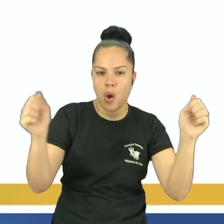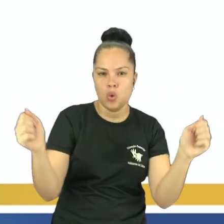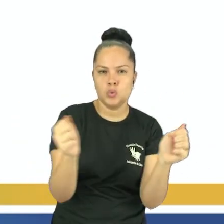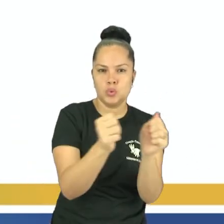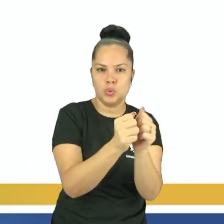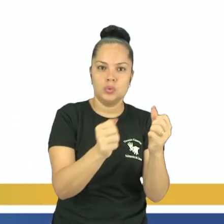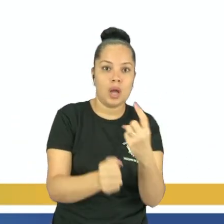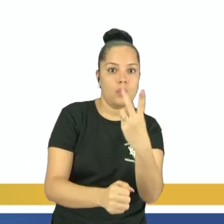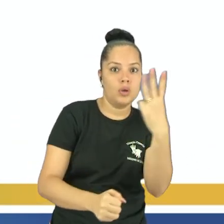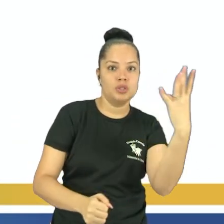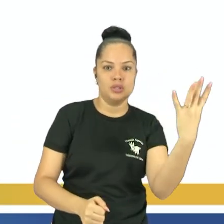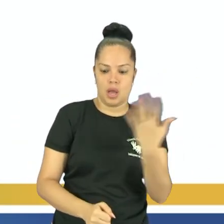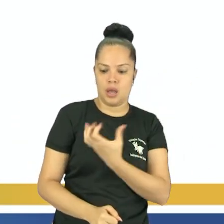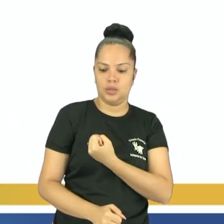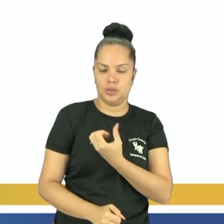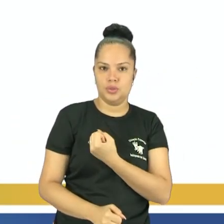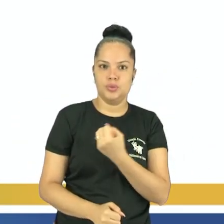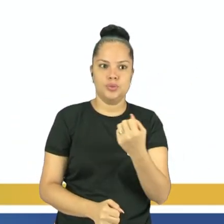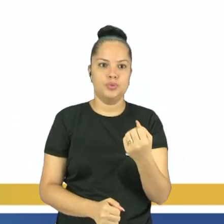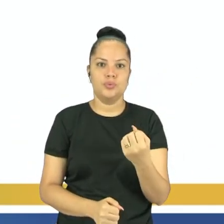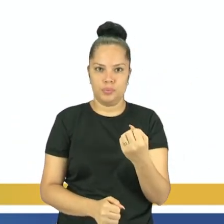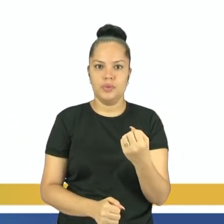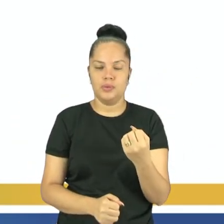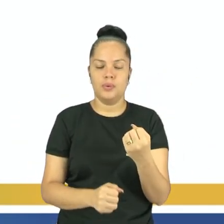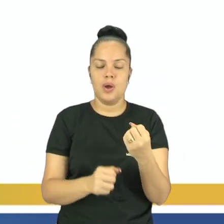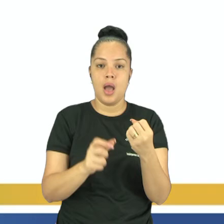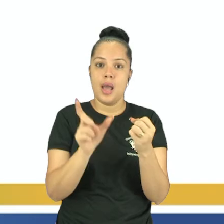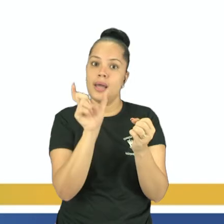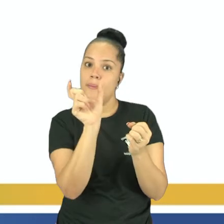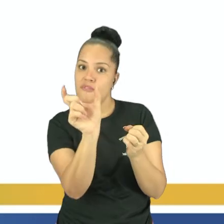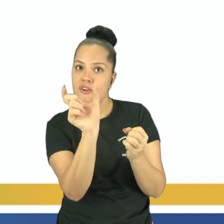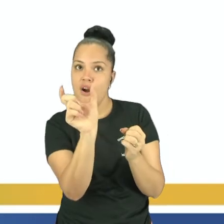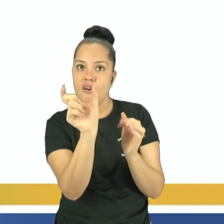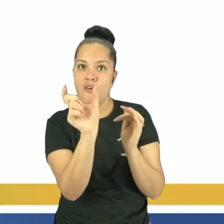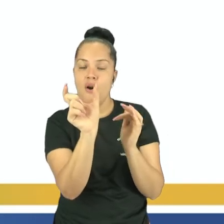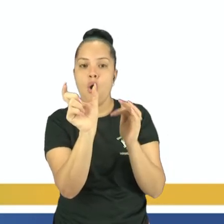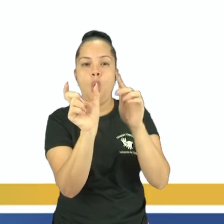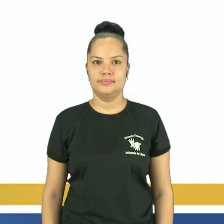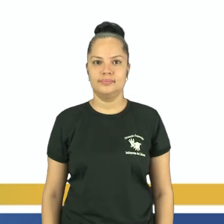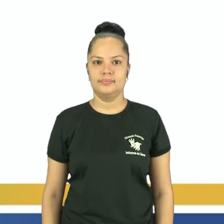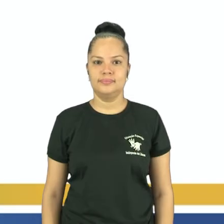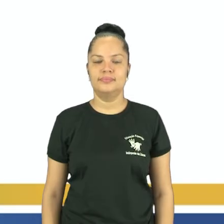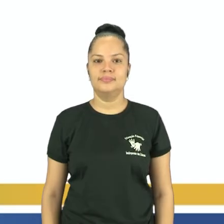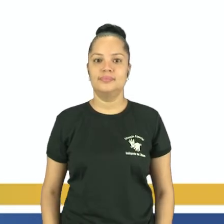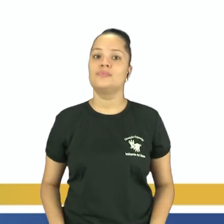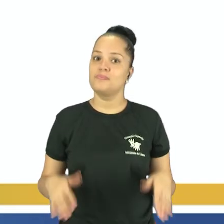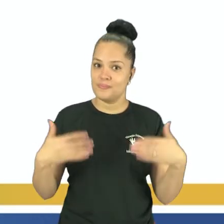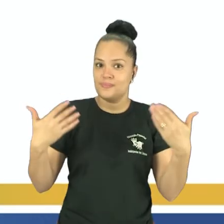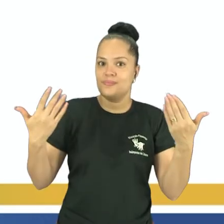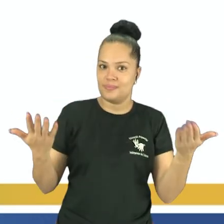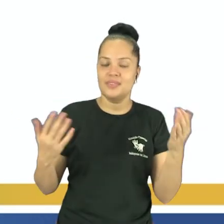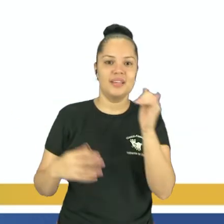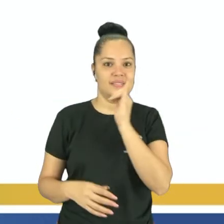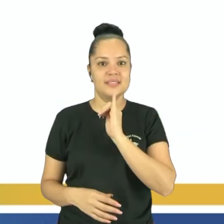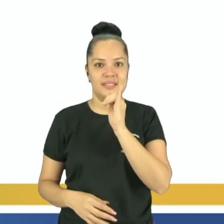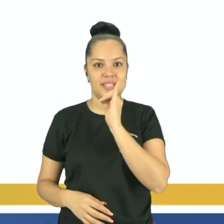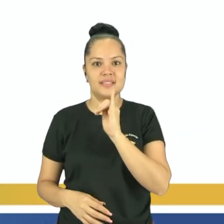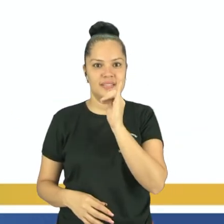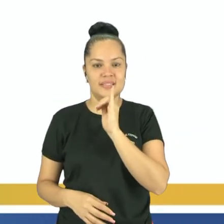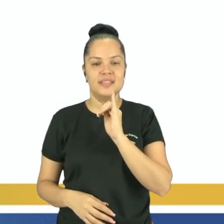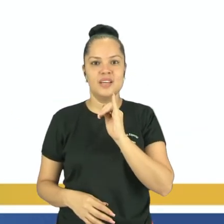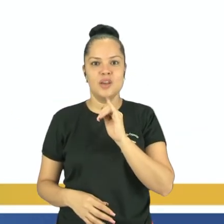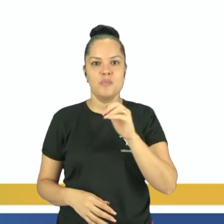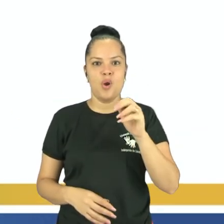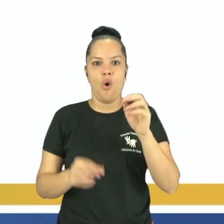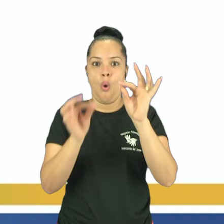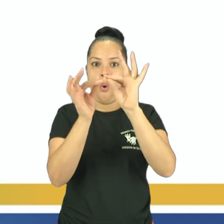lados mais uma terminação que seria um sufixo dessa palavra, né? Que seria gono. Então, por exemplo, aí, quando a gente tem um polígono de